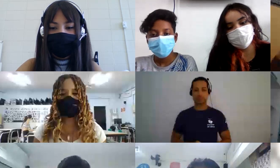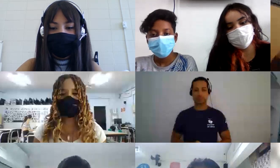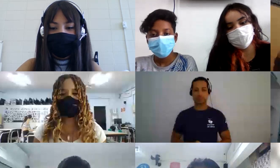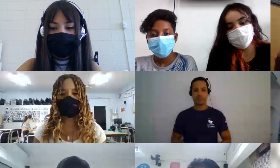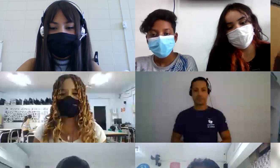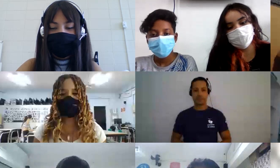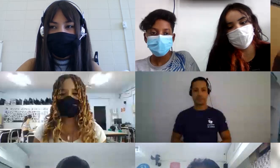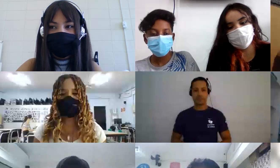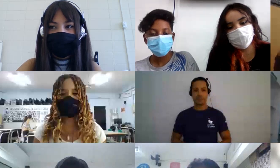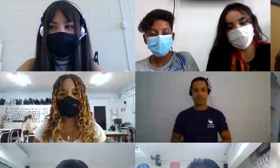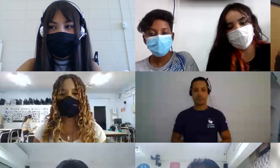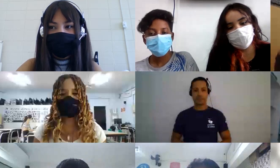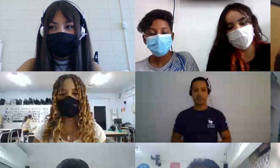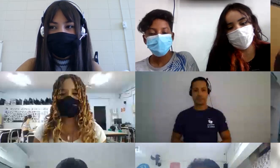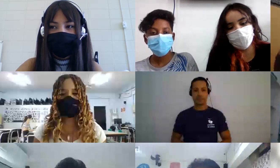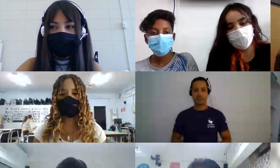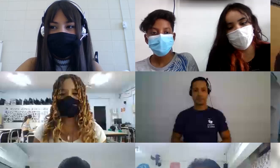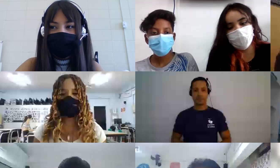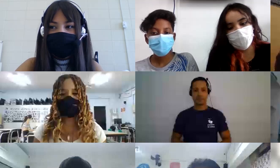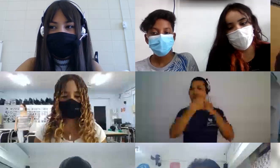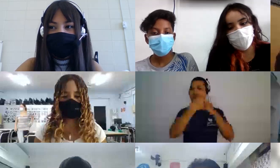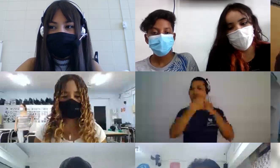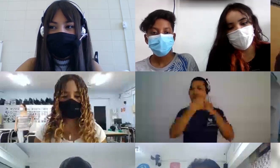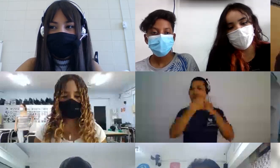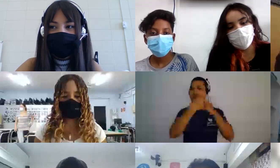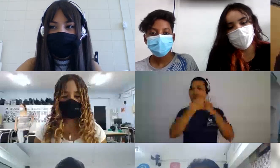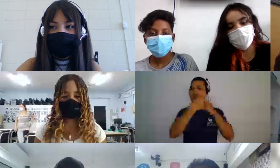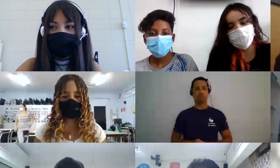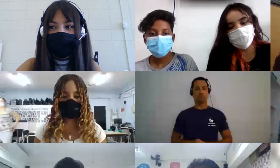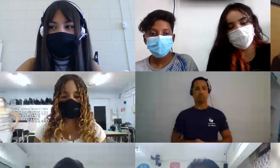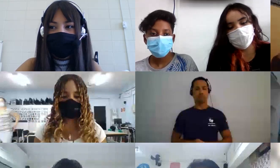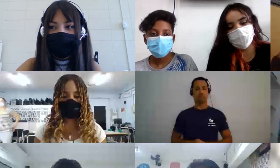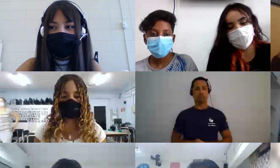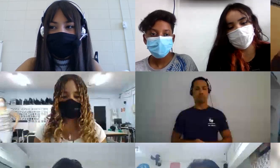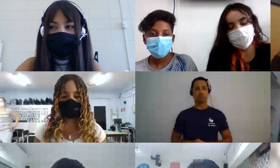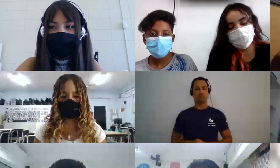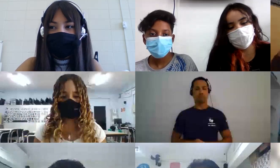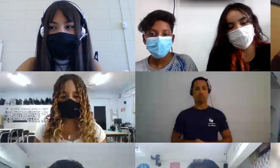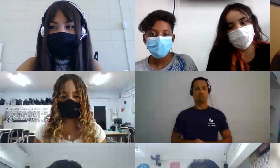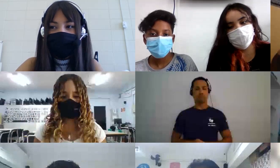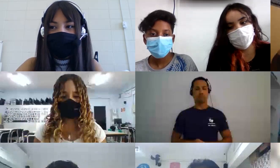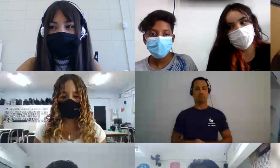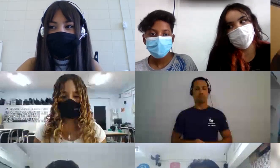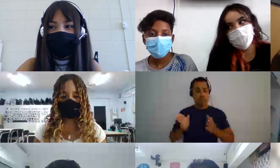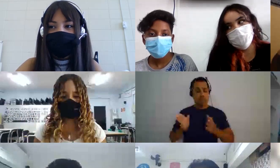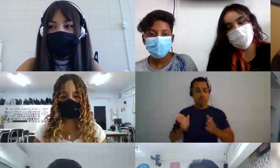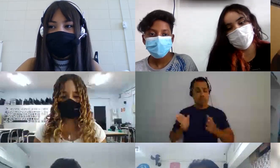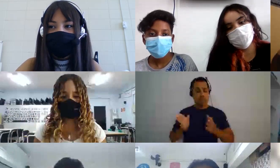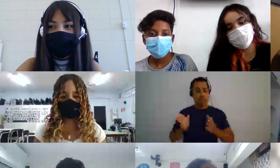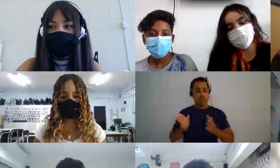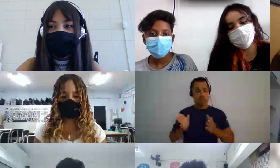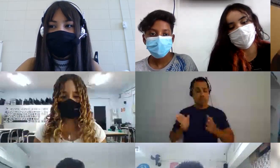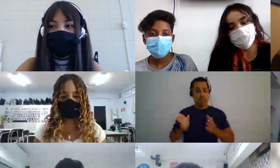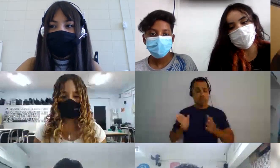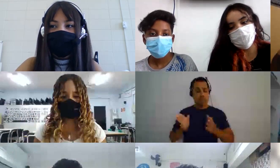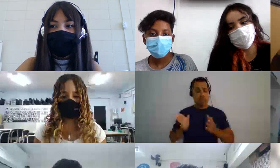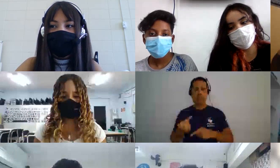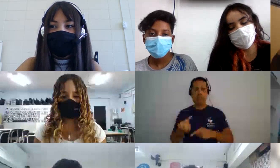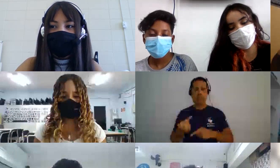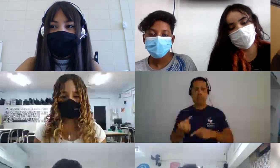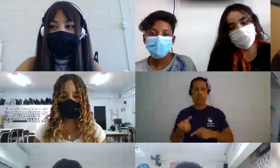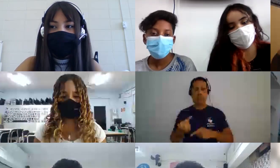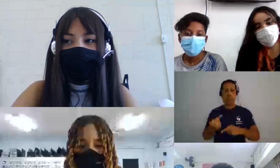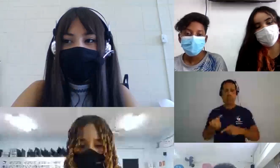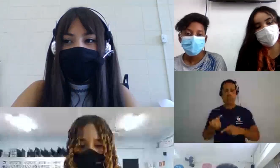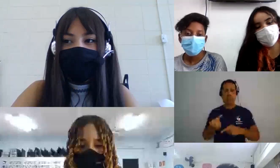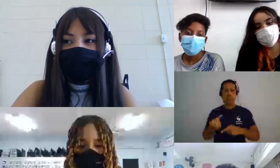Até cresce, mas você tira, né, Nicolas? Muito bem. Então, isso é puberdade, é transformação. Sabe por que eu estou falando disso? Sabe,